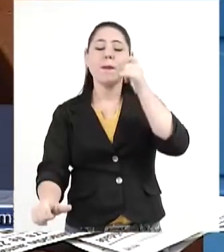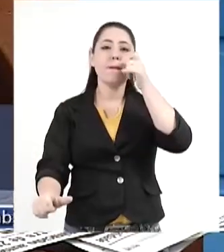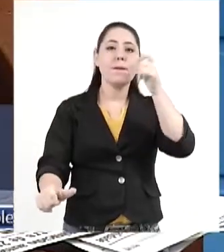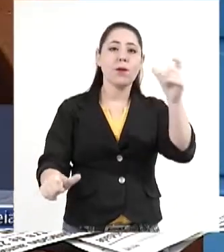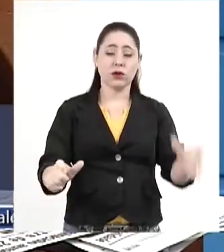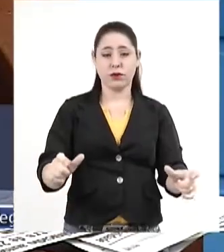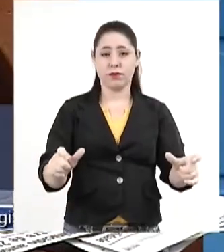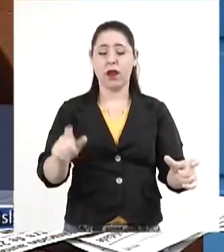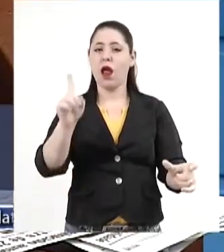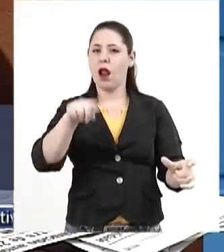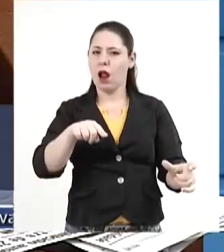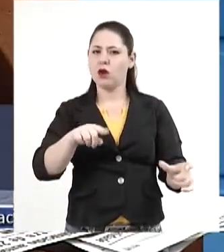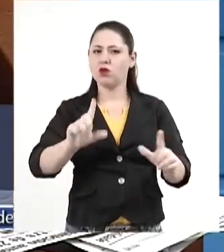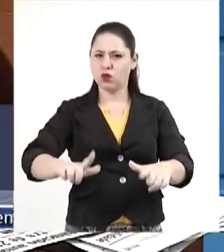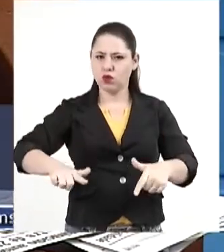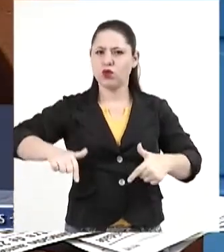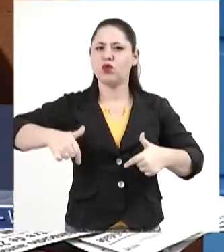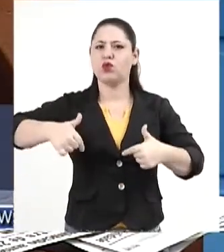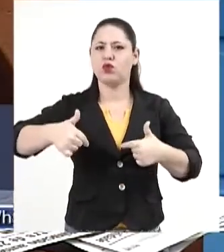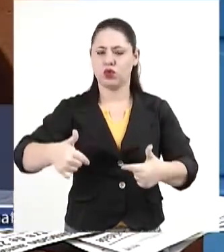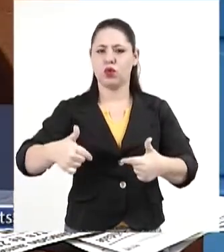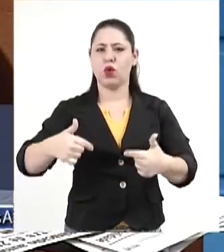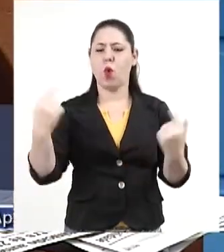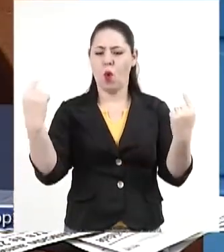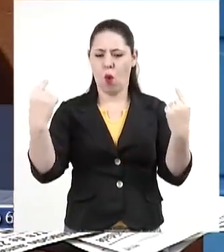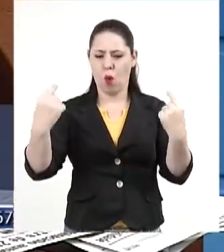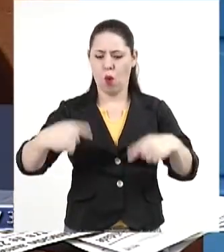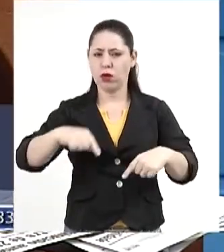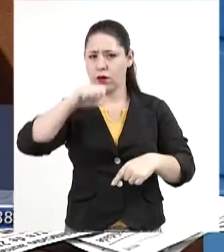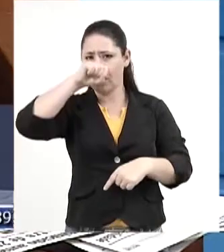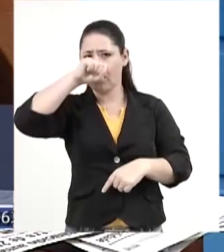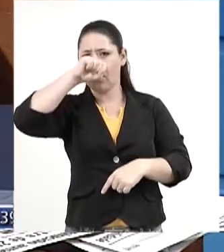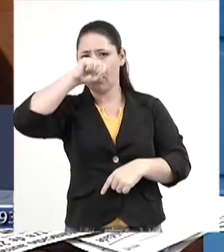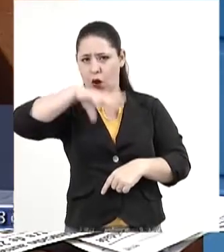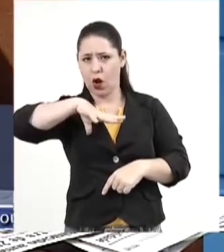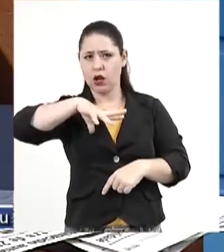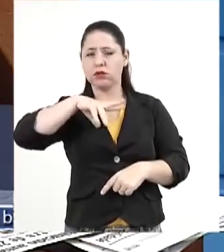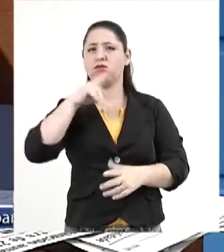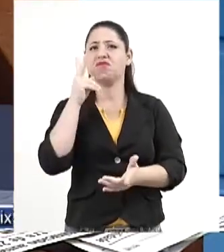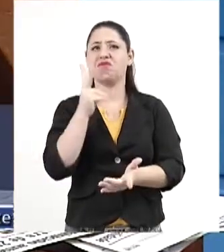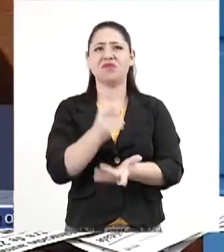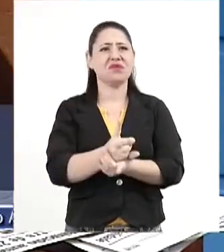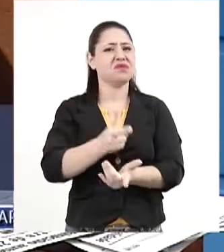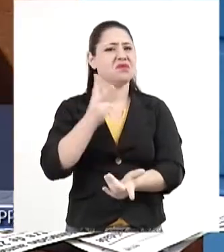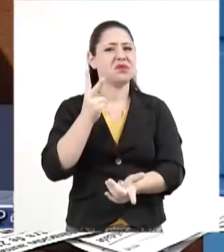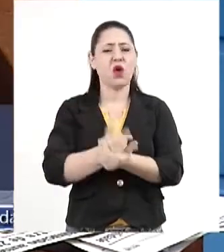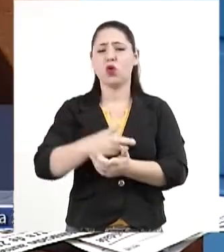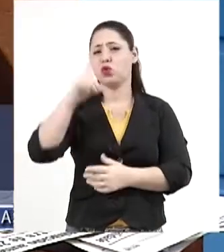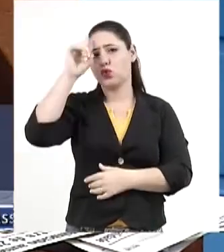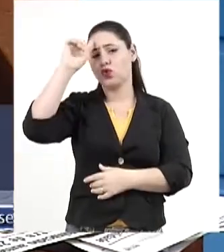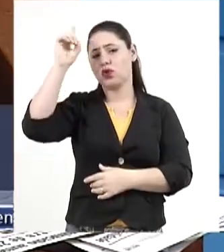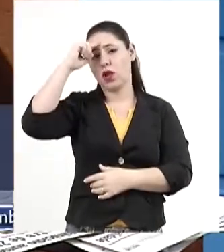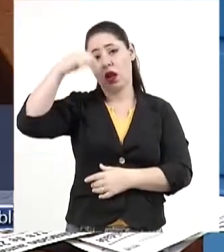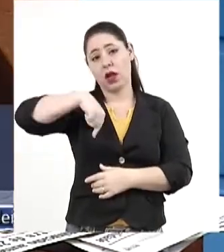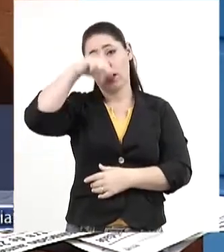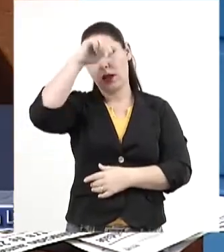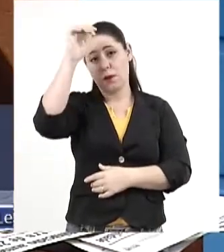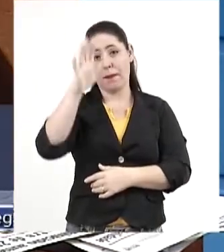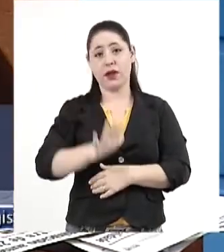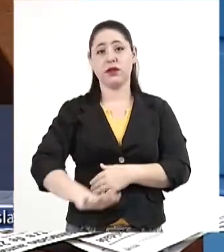um mês de luta contra a violência que é perpetrada todos os dias nesse